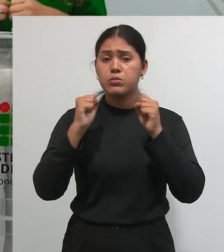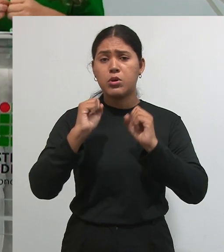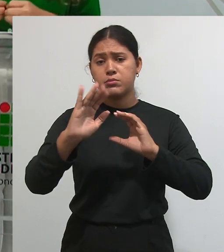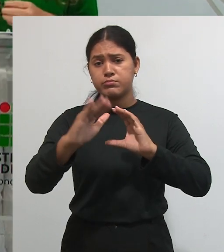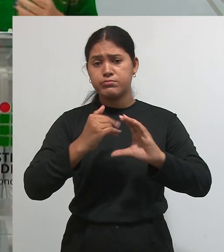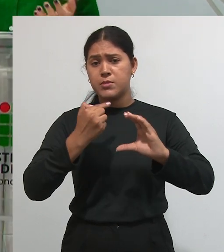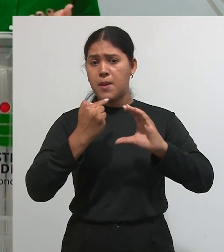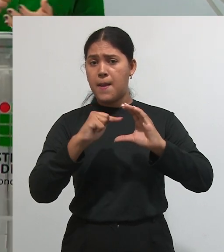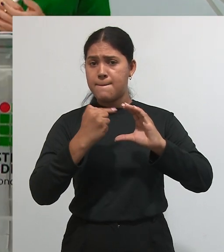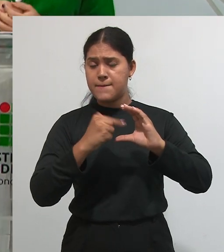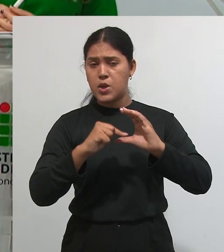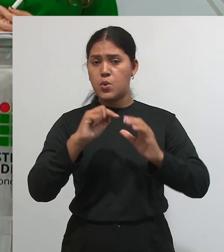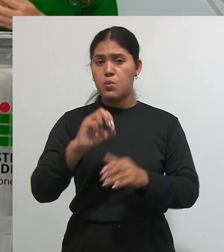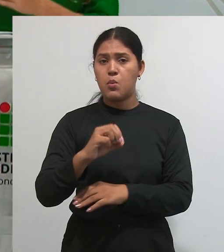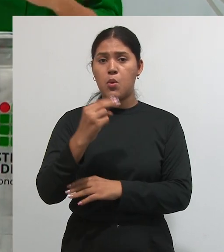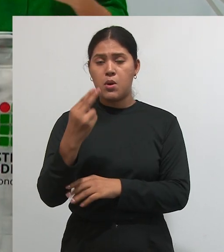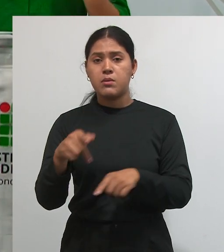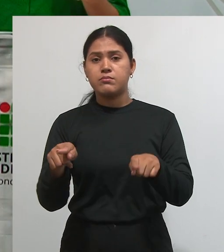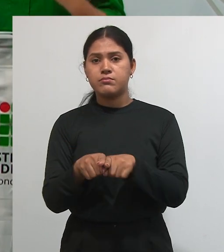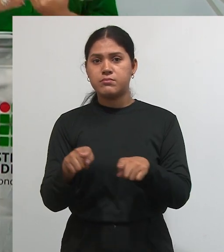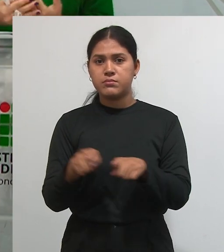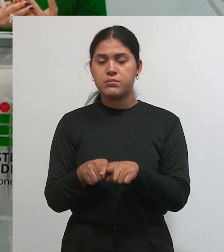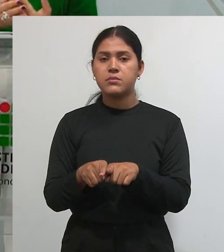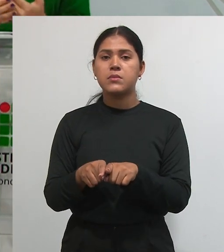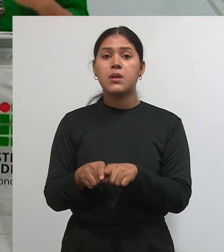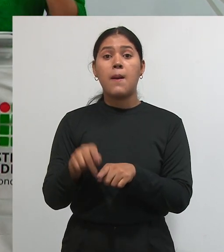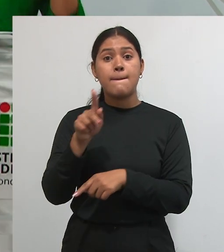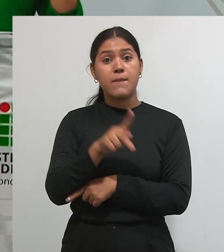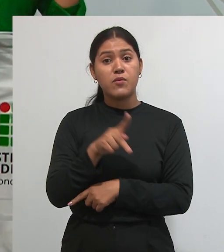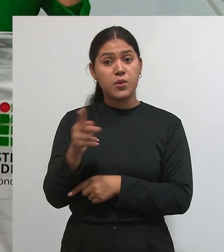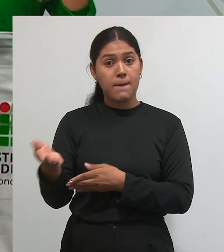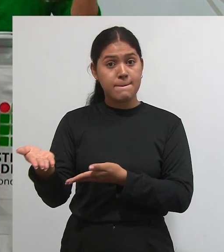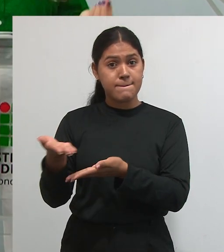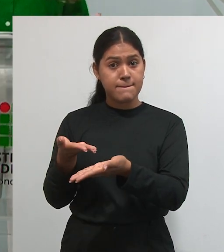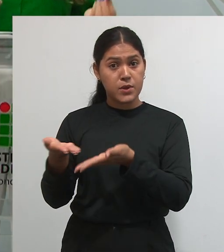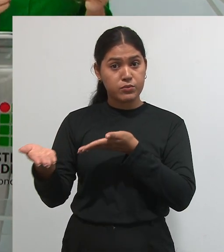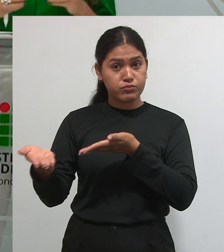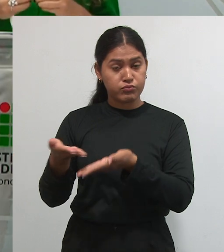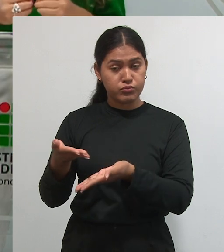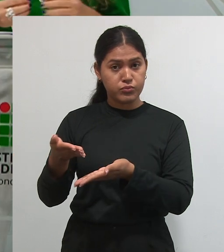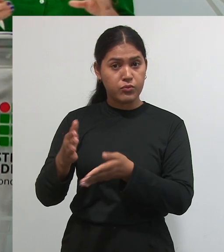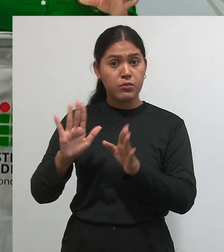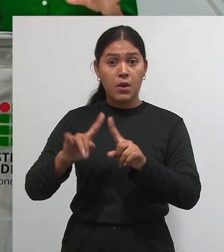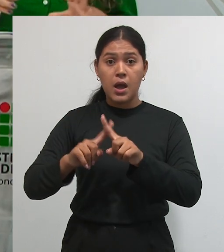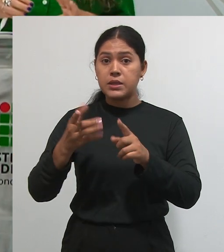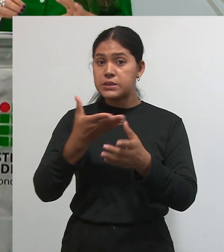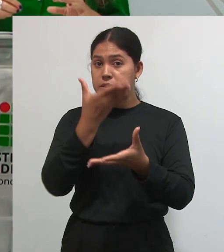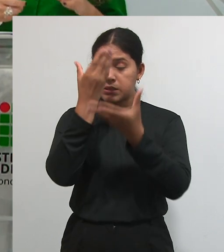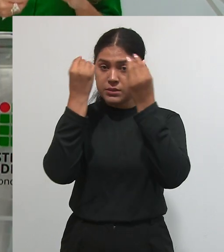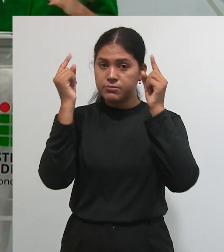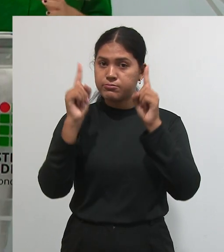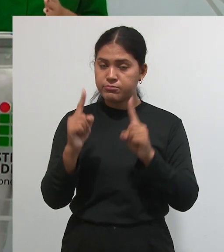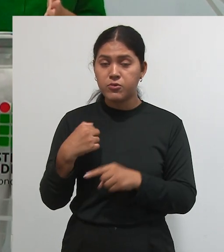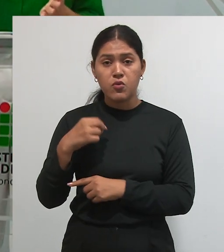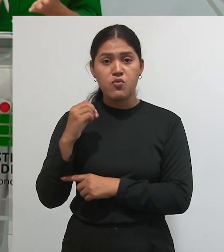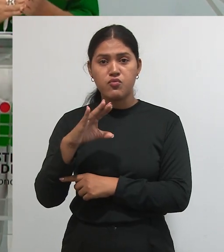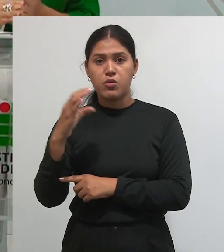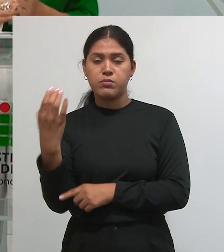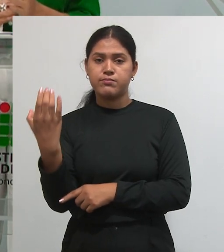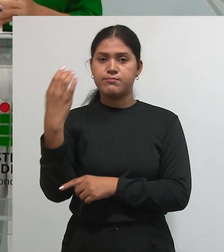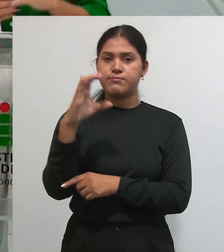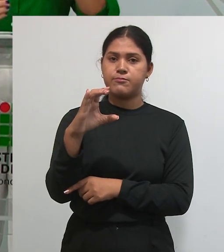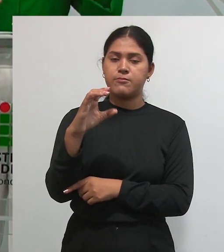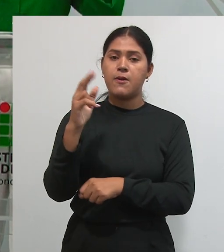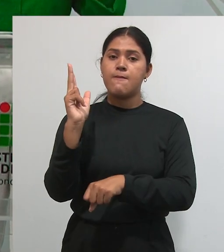Qualquer dúvida, pode mandar e-mail, mande também lá para os mediadores, tá? Não esqueçam que eu ainda